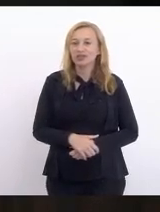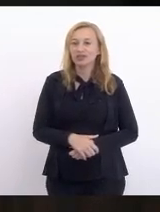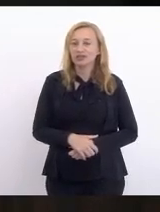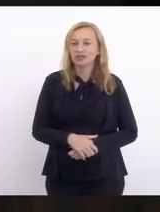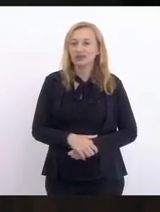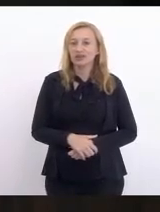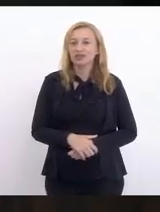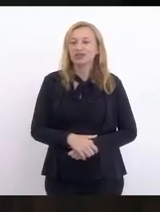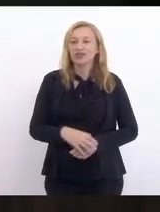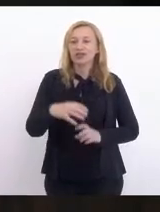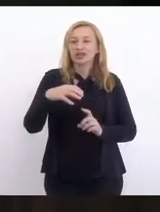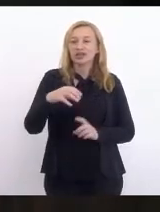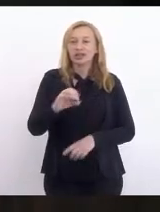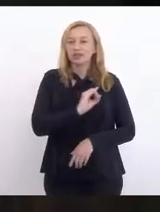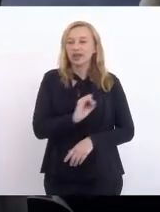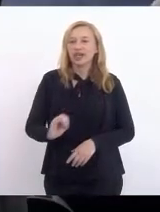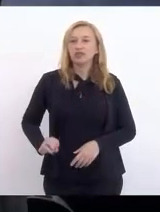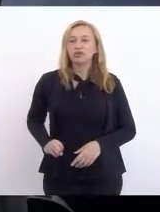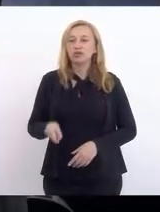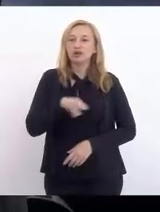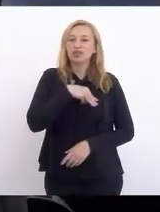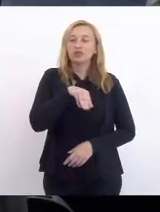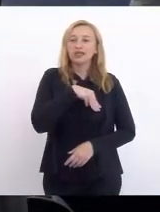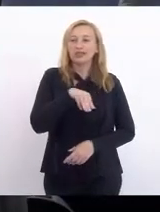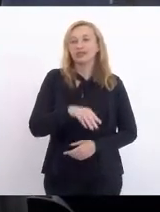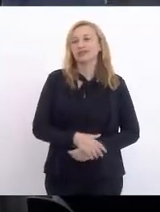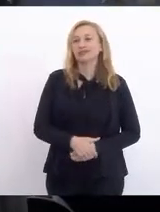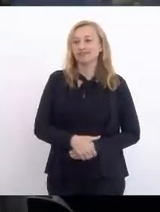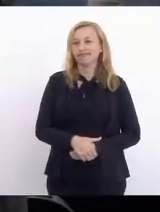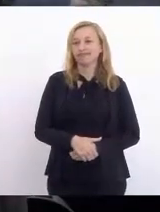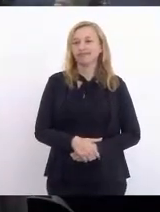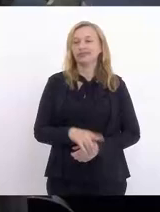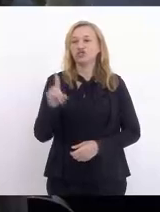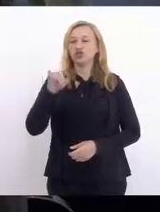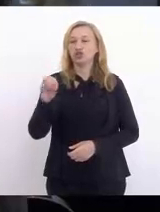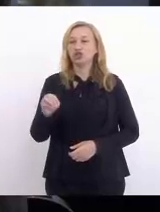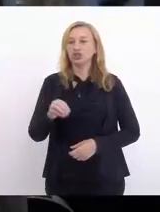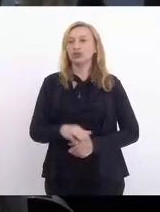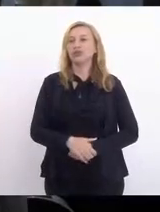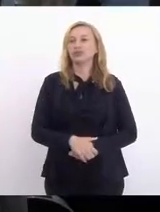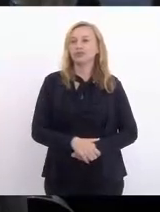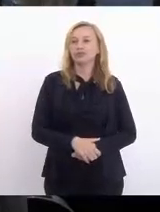o operador de Madureira E aí